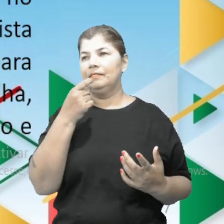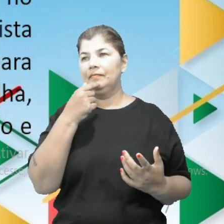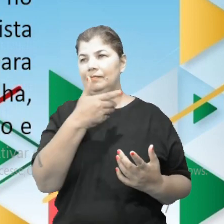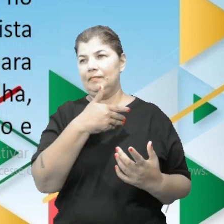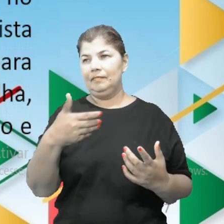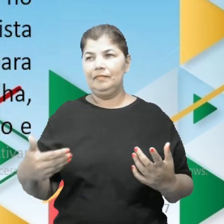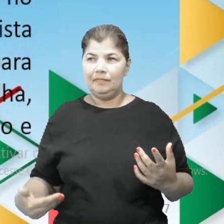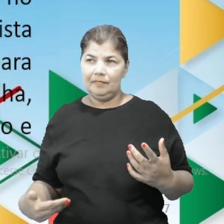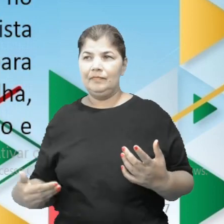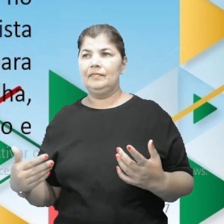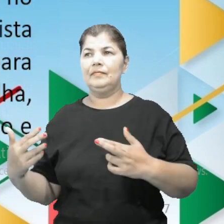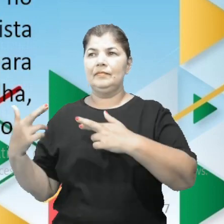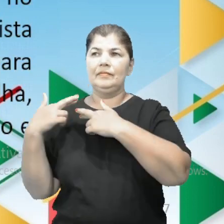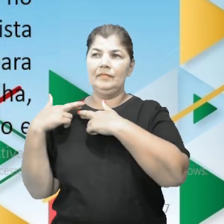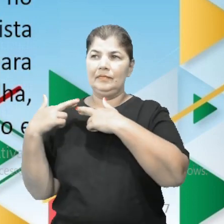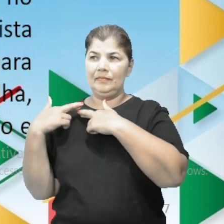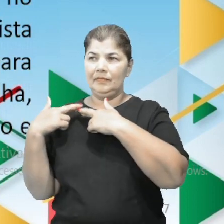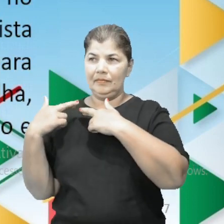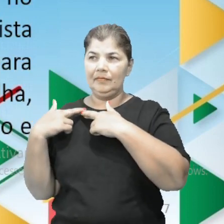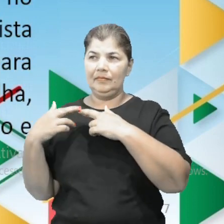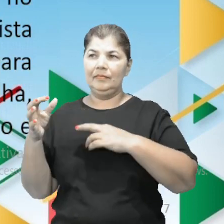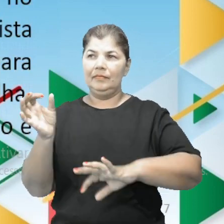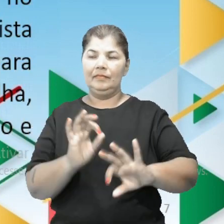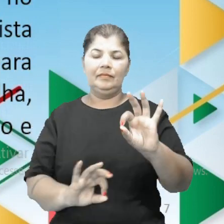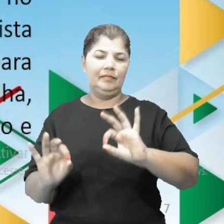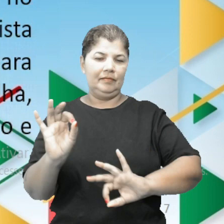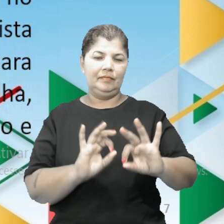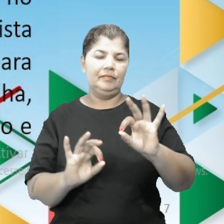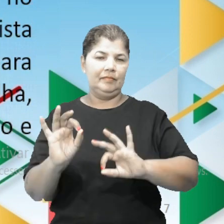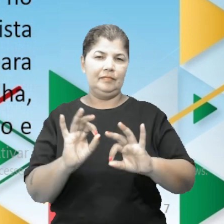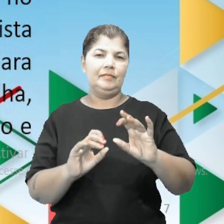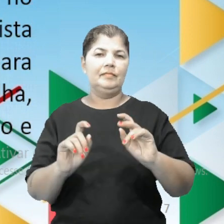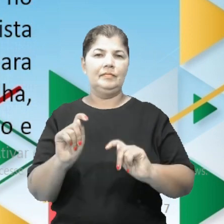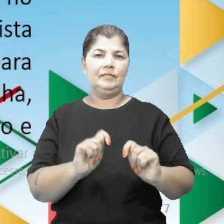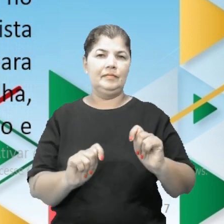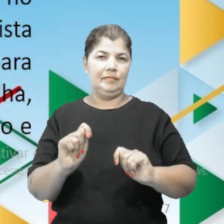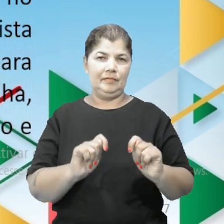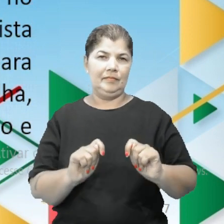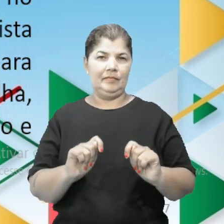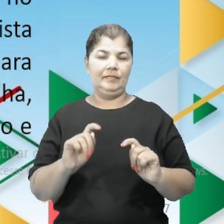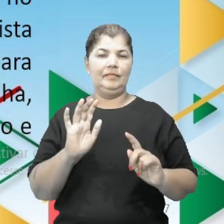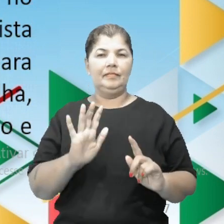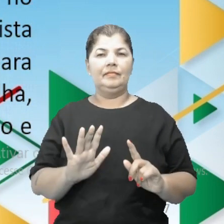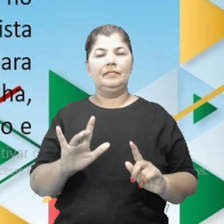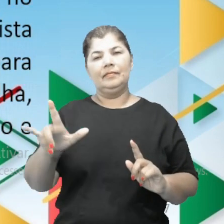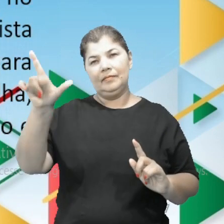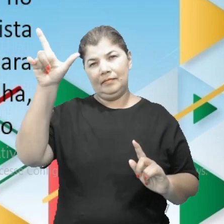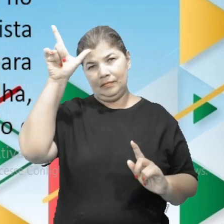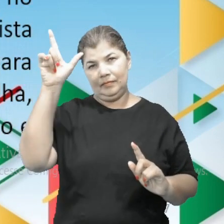tentou organizar a sua economia, mas o líder negro